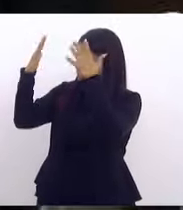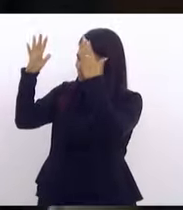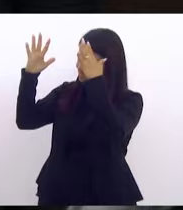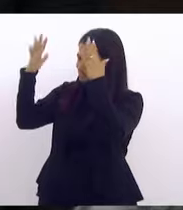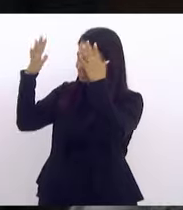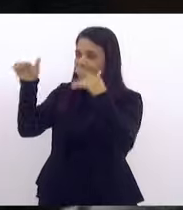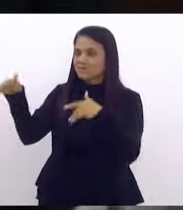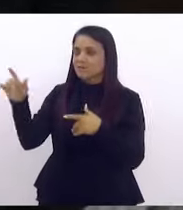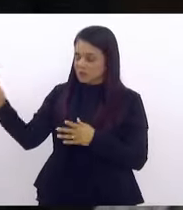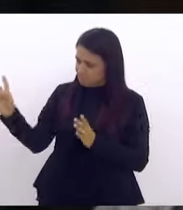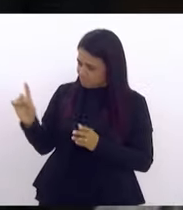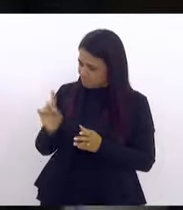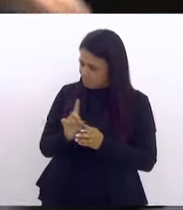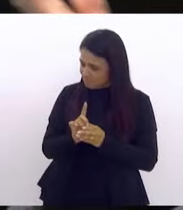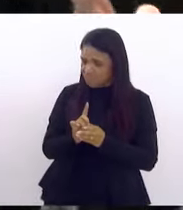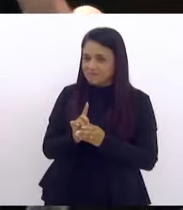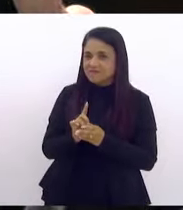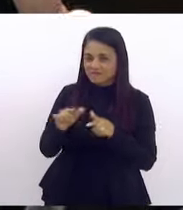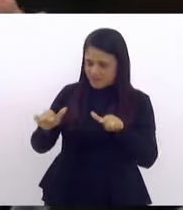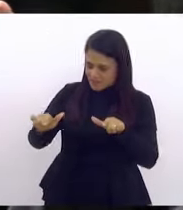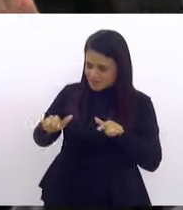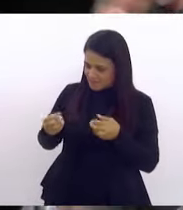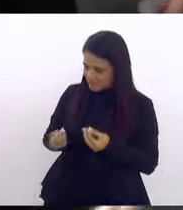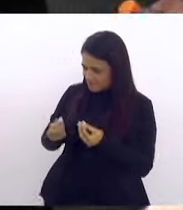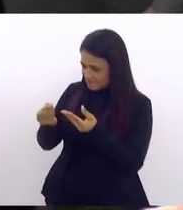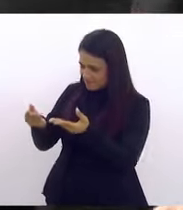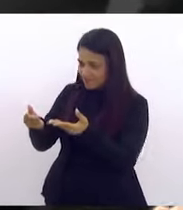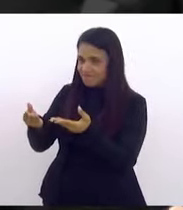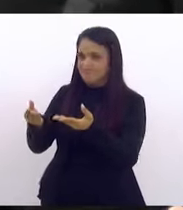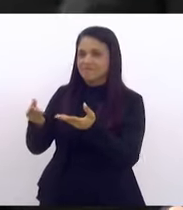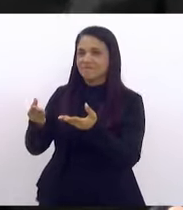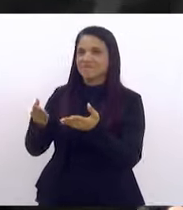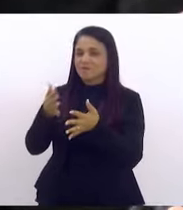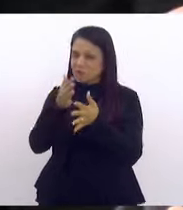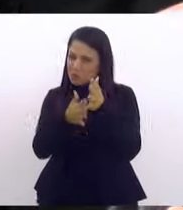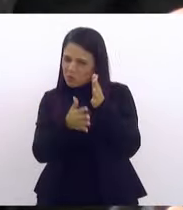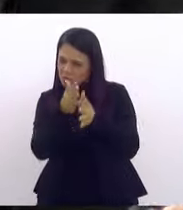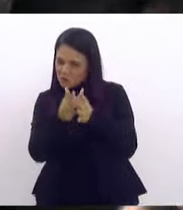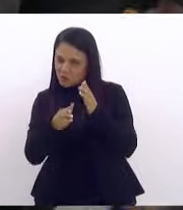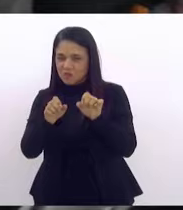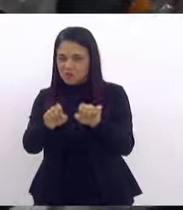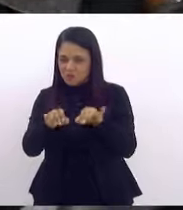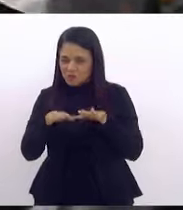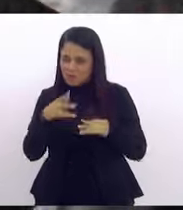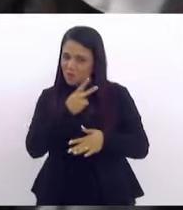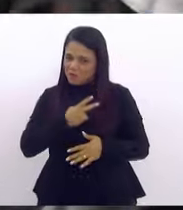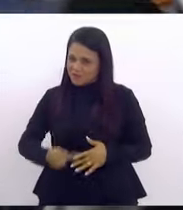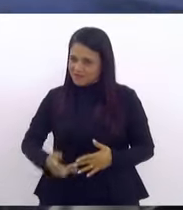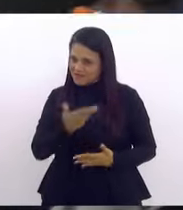E queria que o senhor viesse aqui receber rapidamente aqui para a gente não atrapalhar a sessão do meu presida.